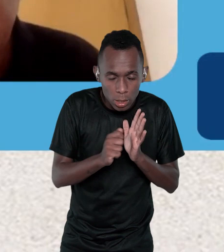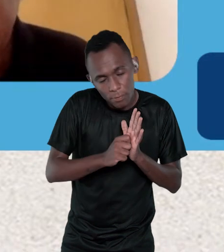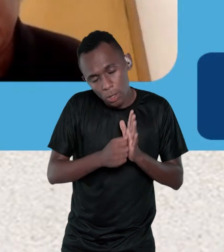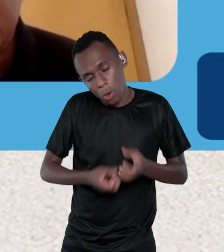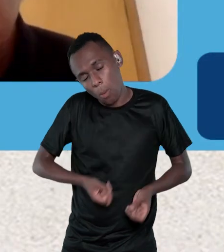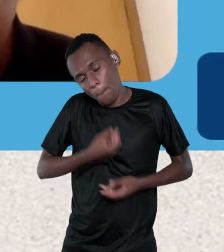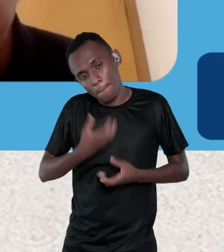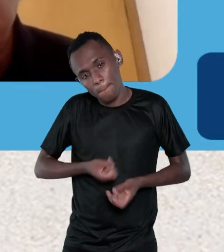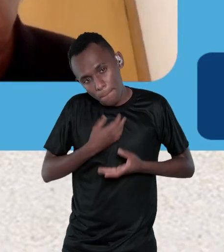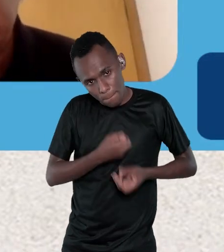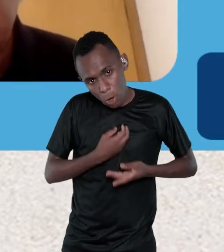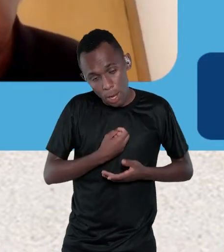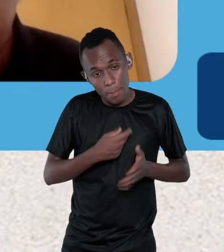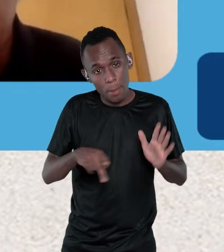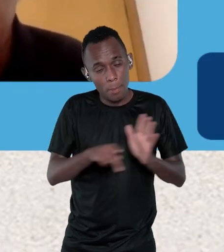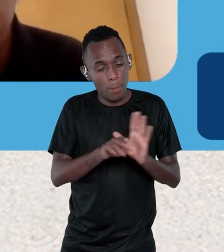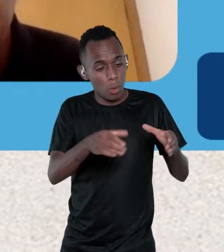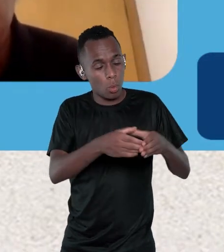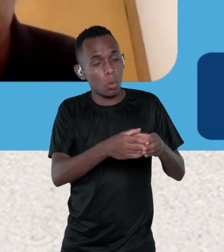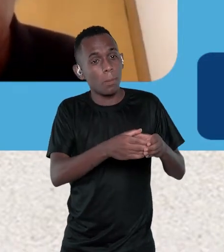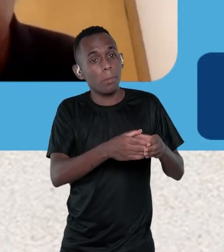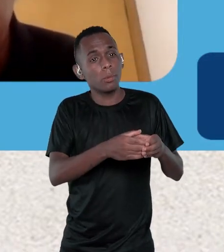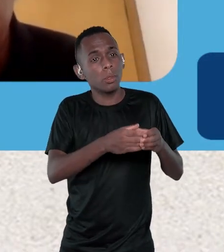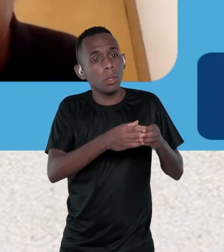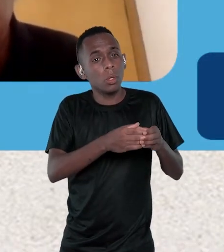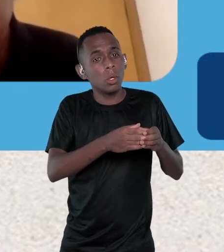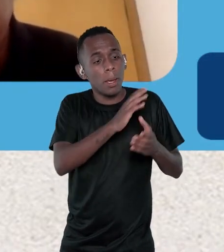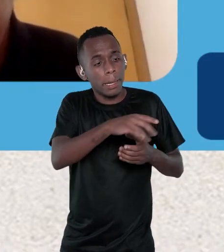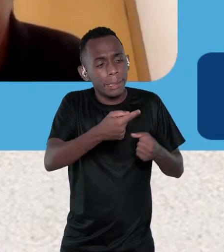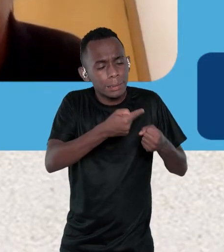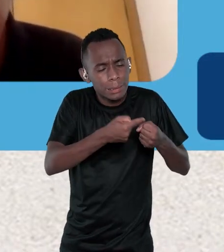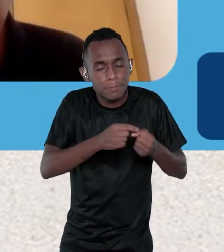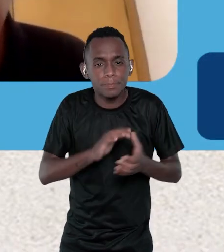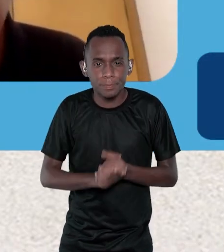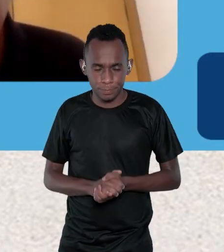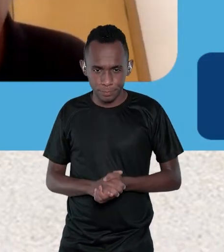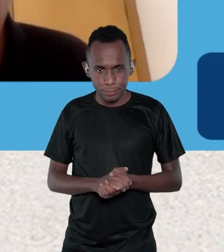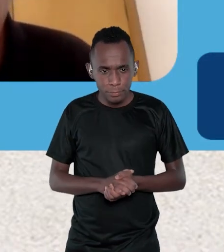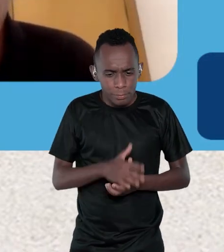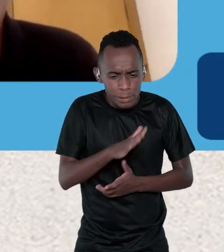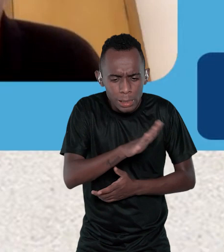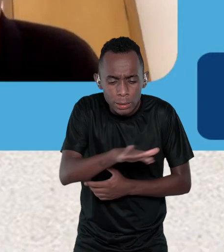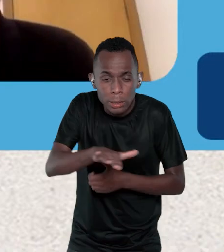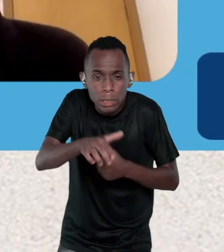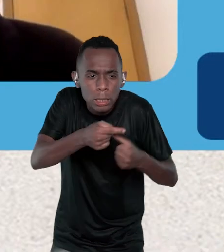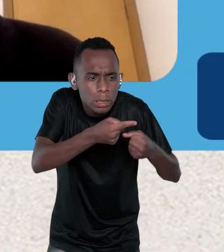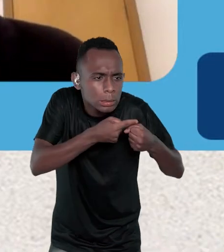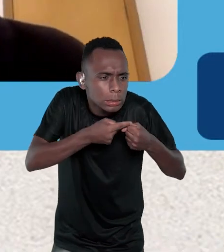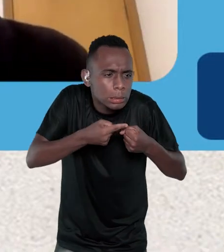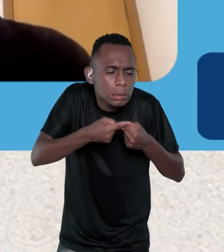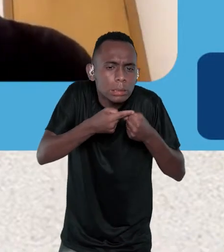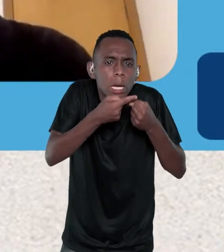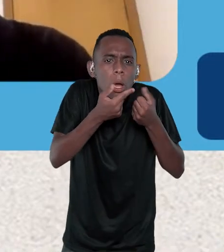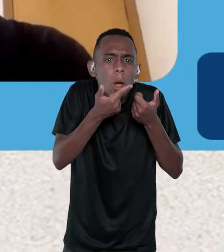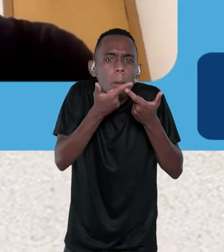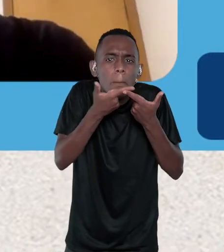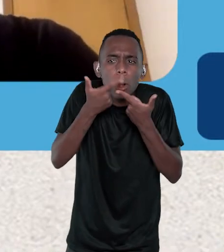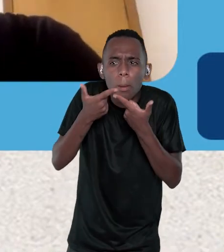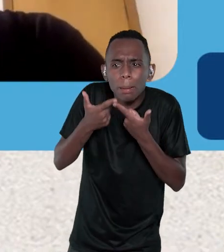verdade. Então, eu escrevi um poema chamado Meninos do Vale, que fala o